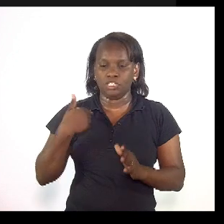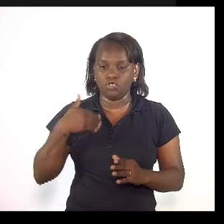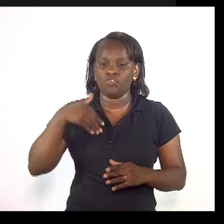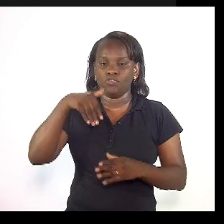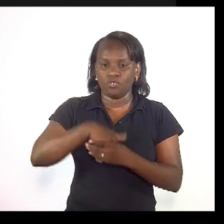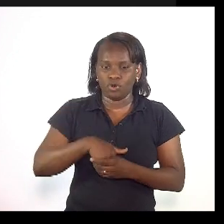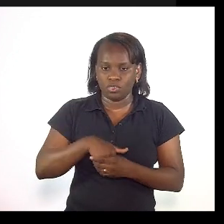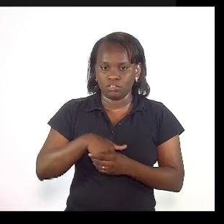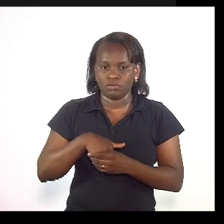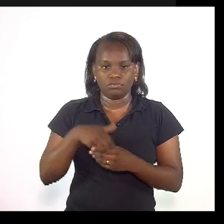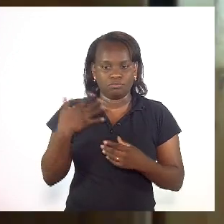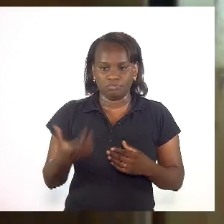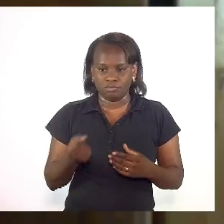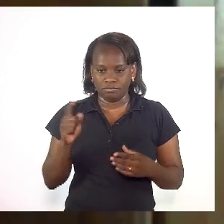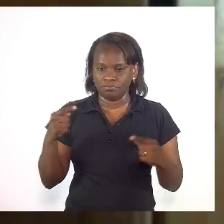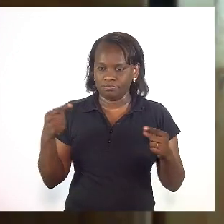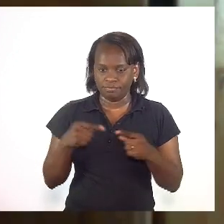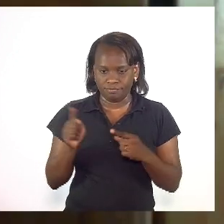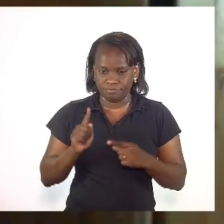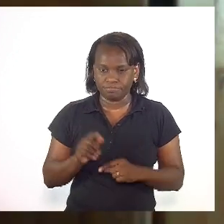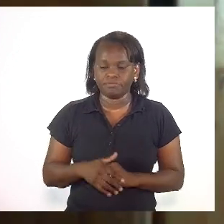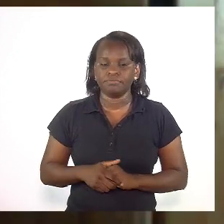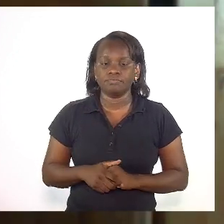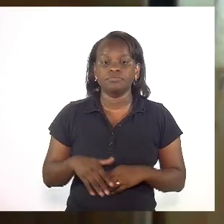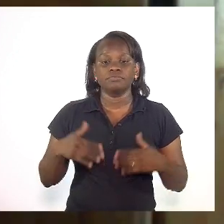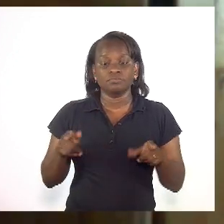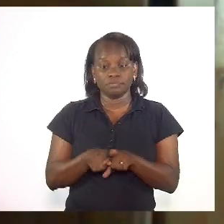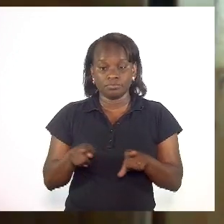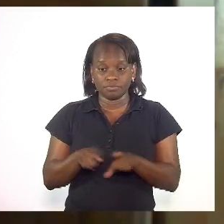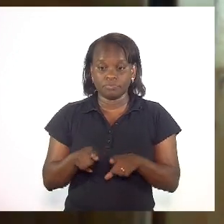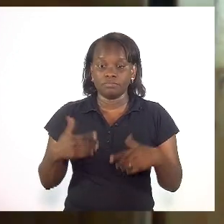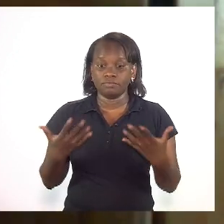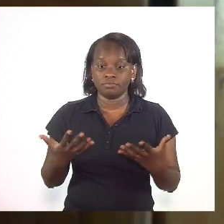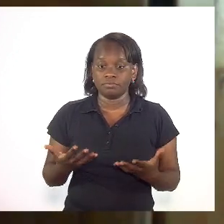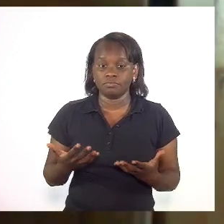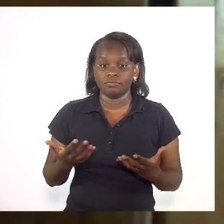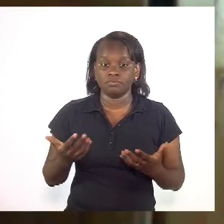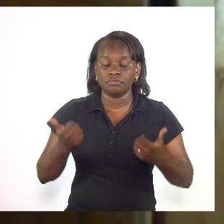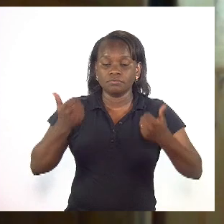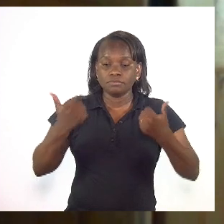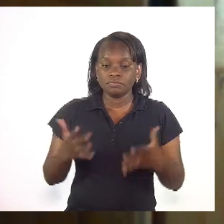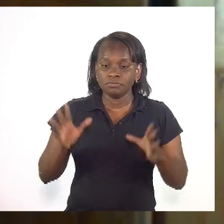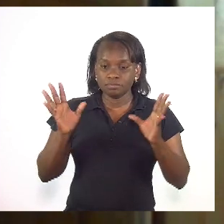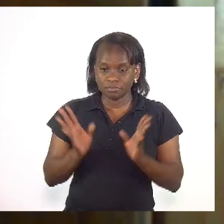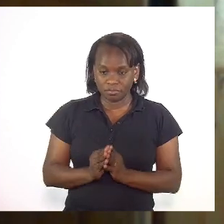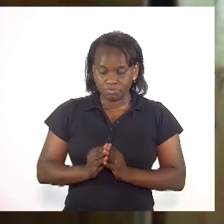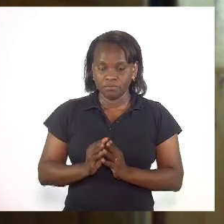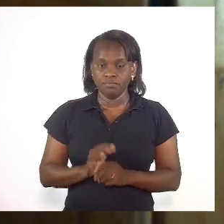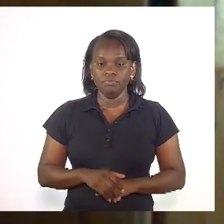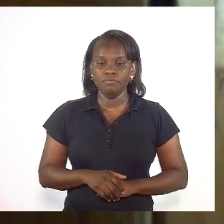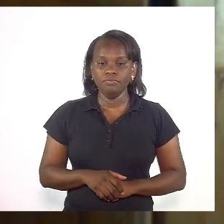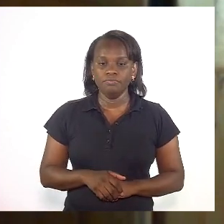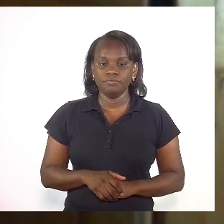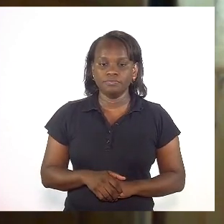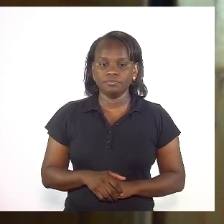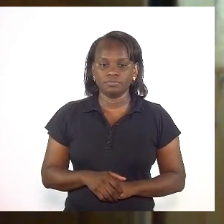voto divergente. E também quero sintetizá-lo,